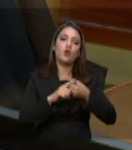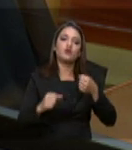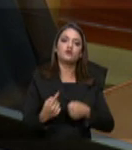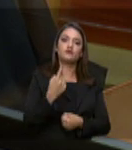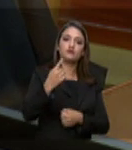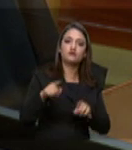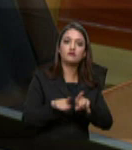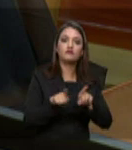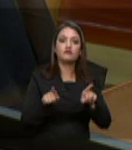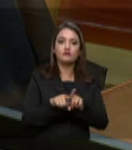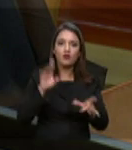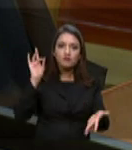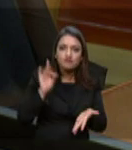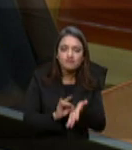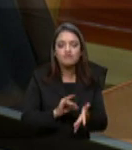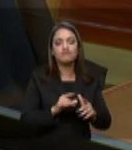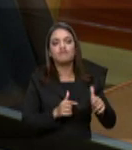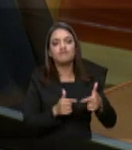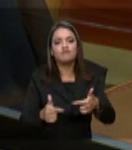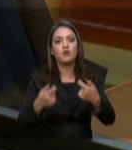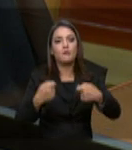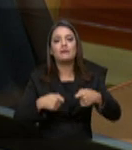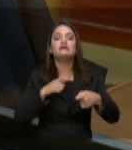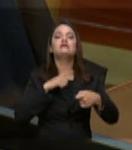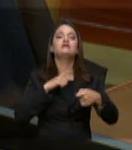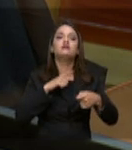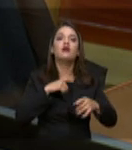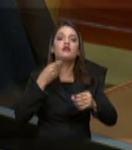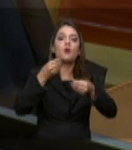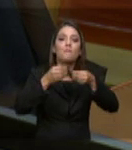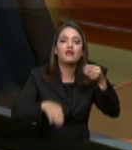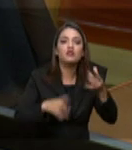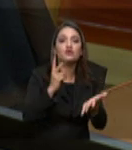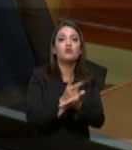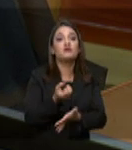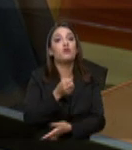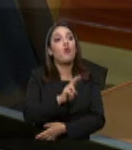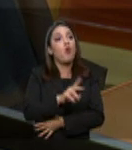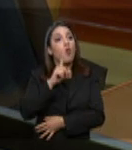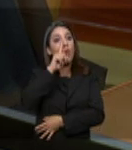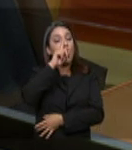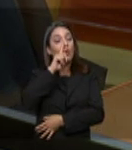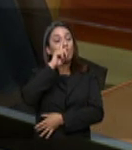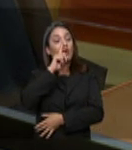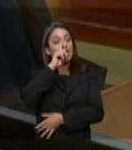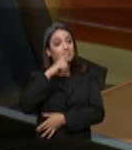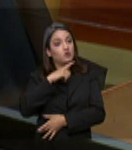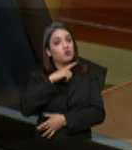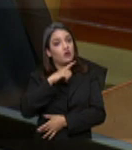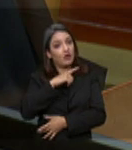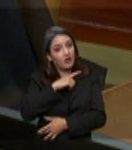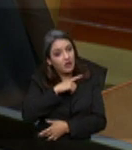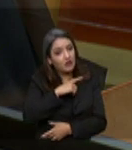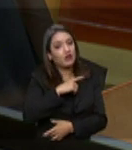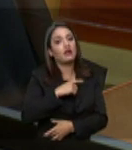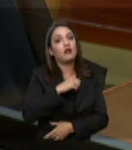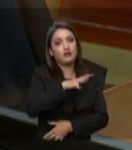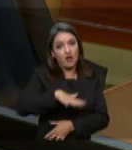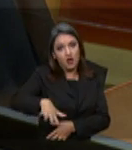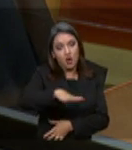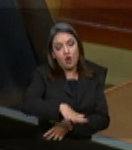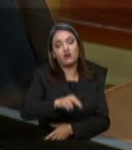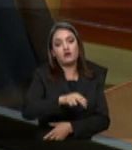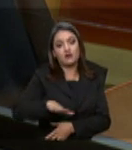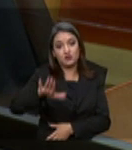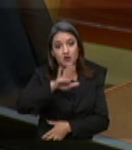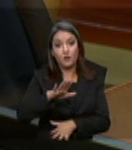materialidade da conduta deve lesar real ou potencialmente ou expor a perigo de lesão a soberania Nacional ela topar o acordo